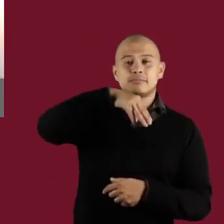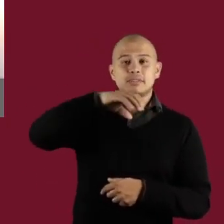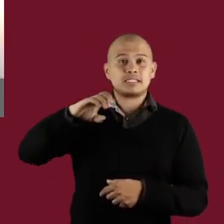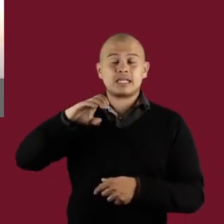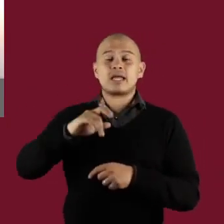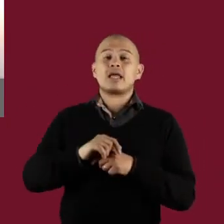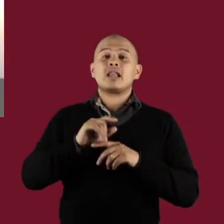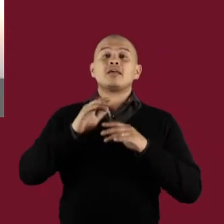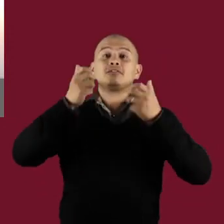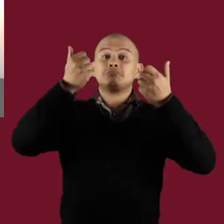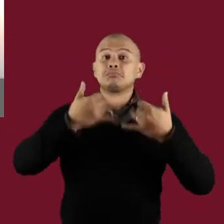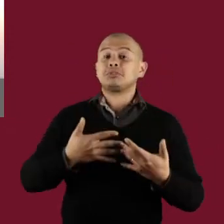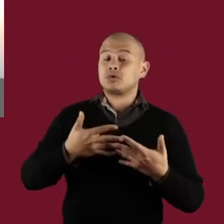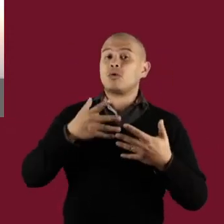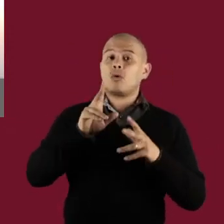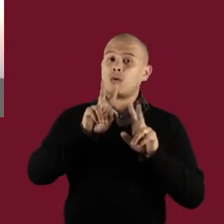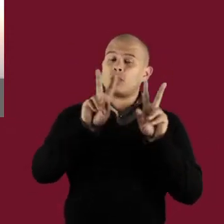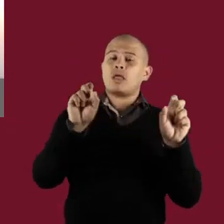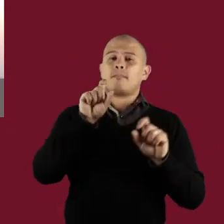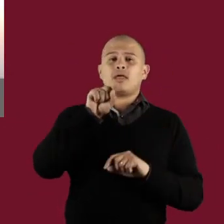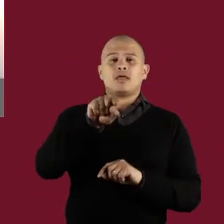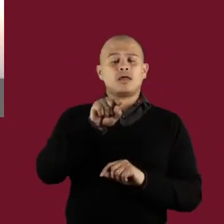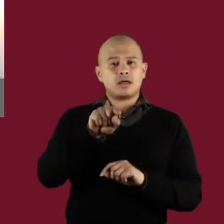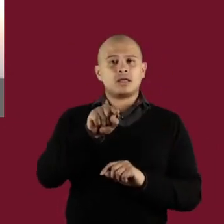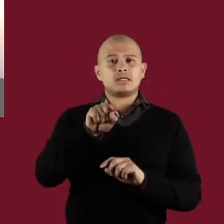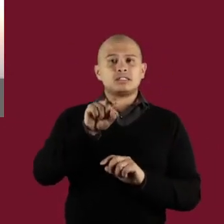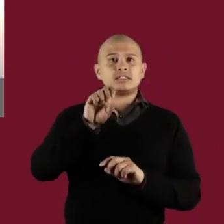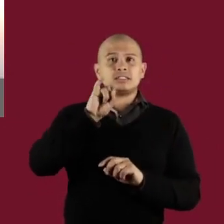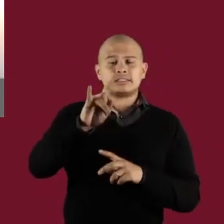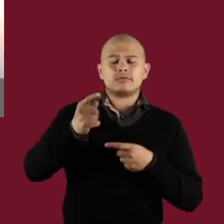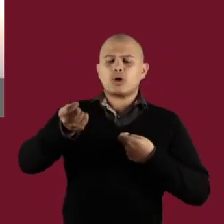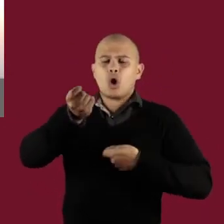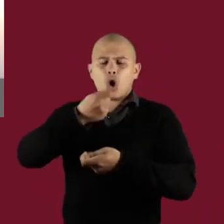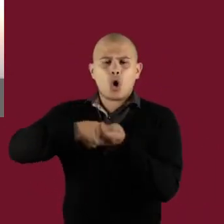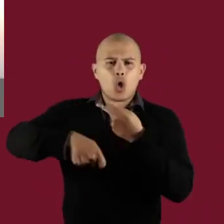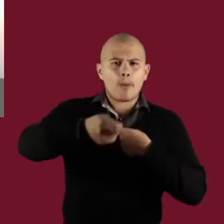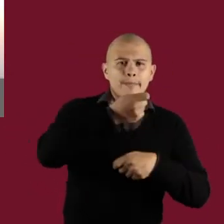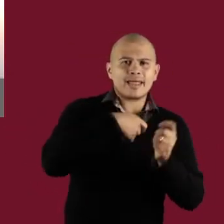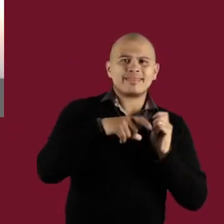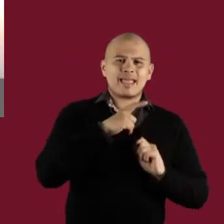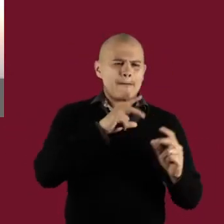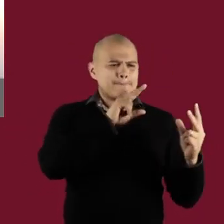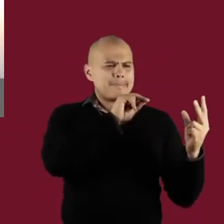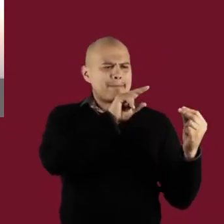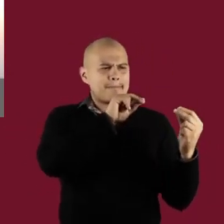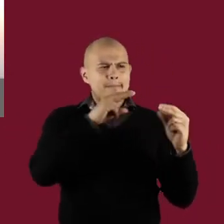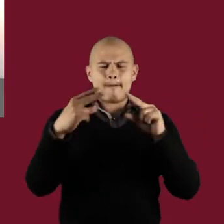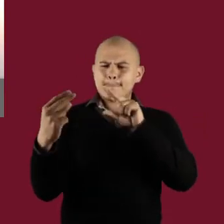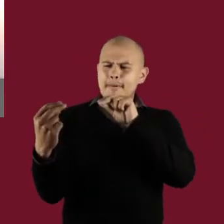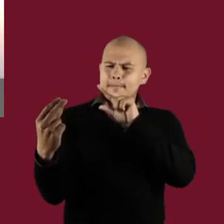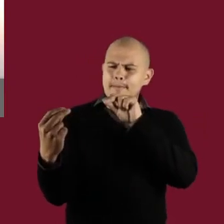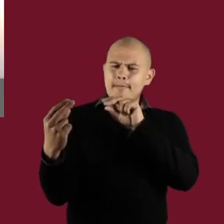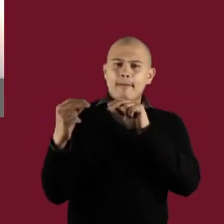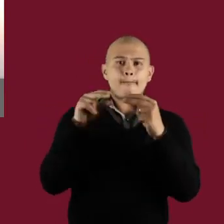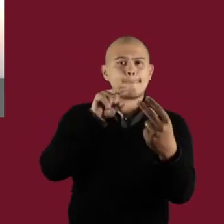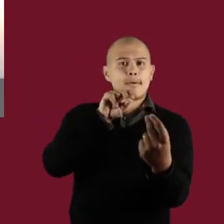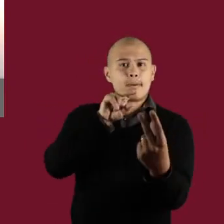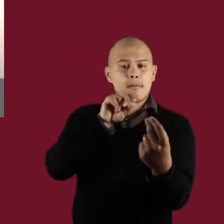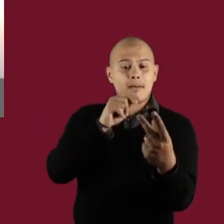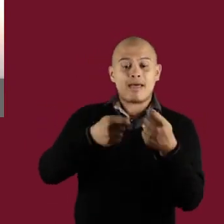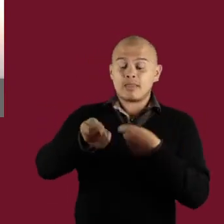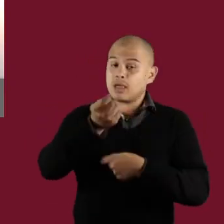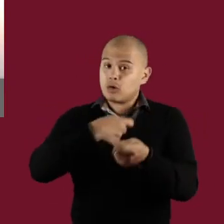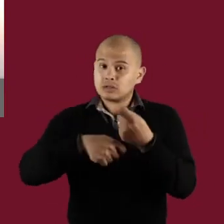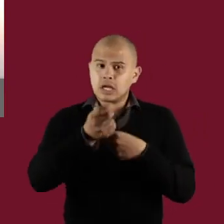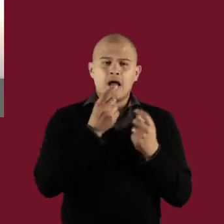falou exatamente nisso. Existe também uma economia, se você fala a mesma língua, na hora de negociar, de comprar e